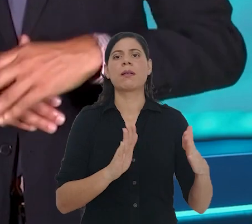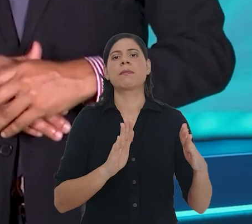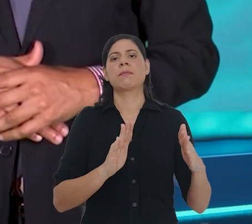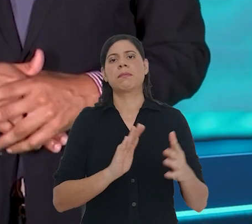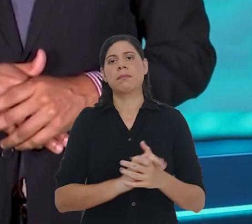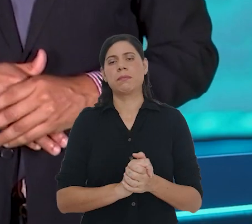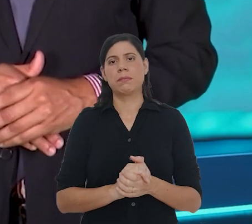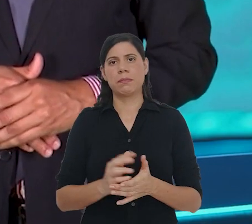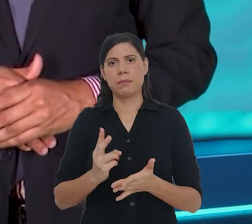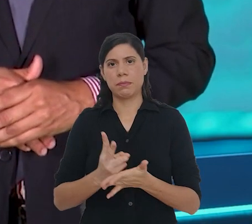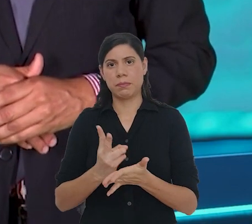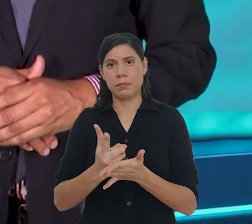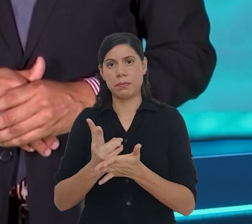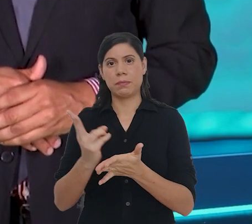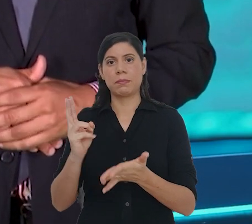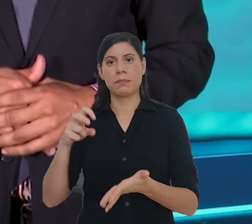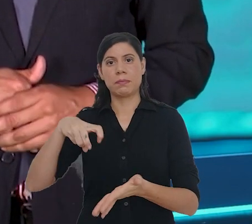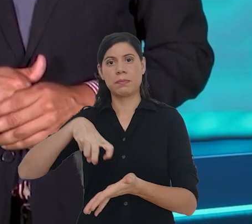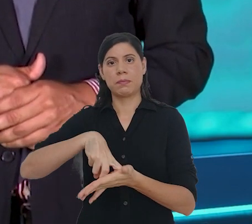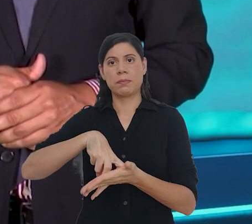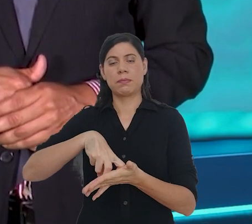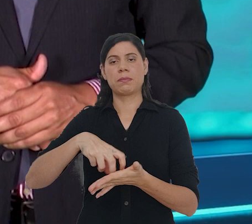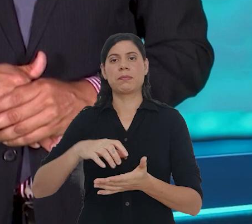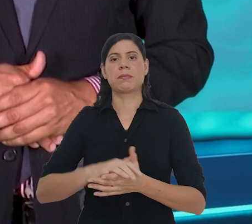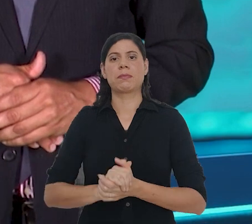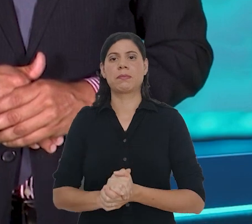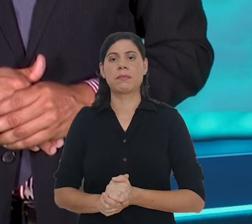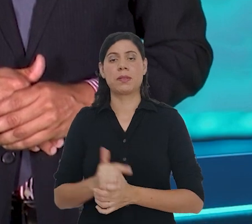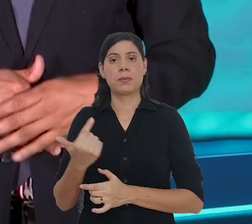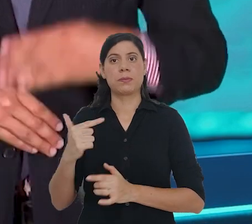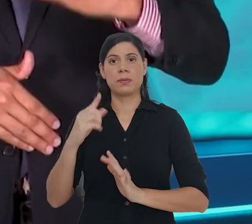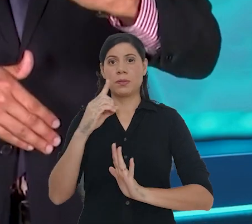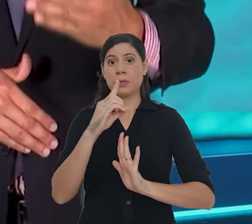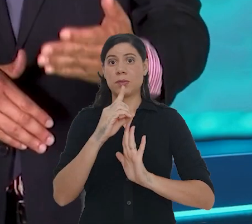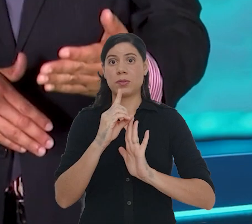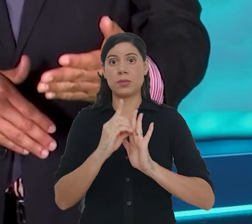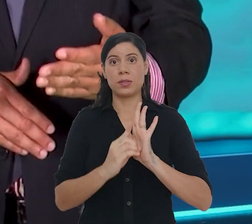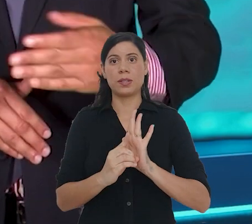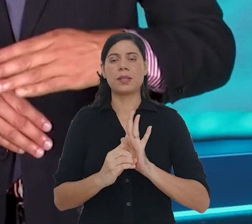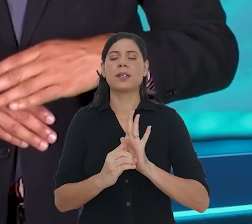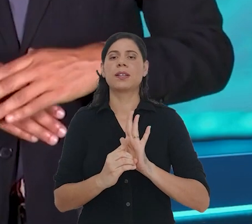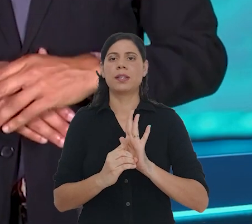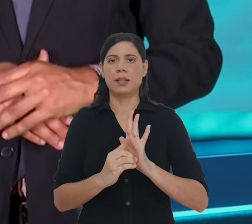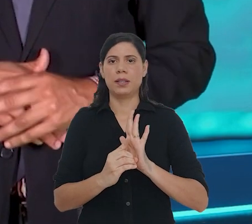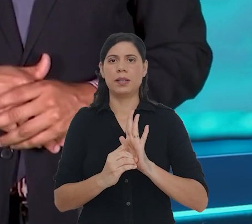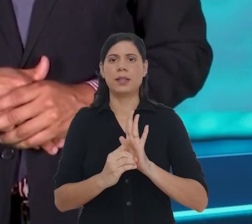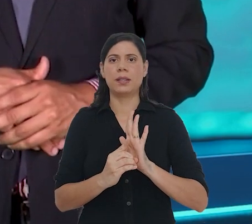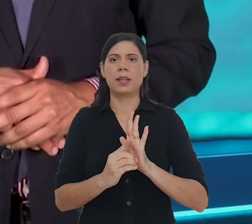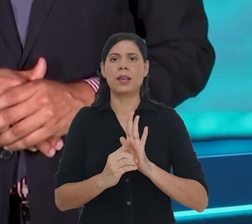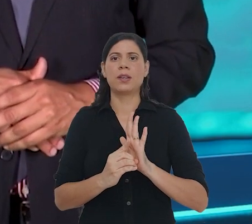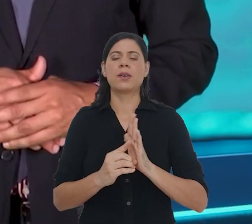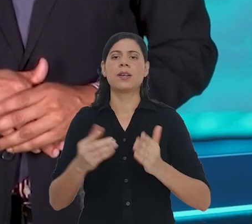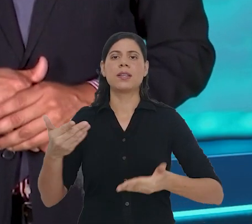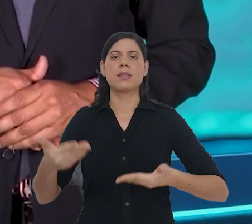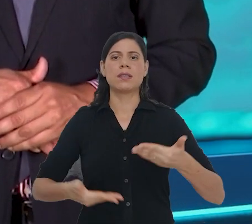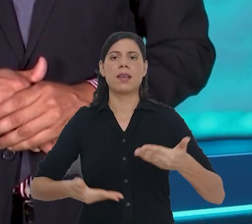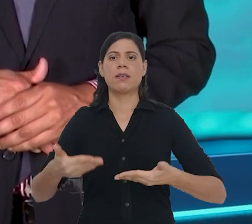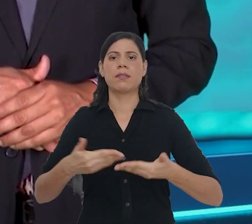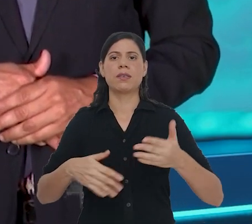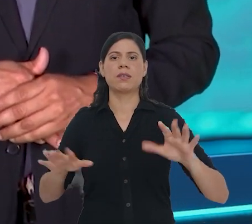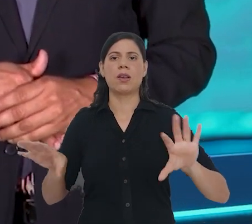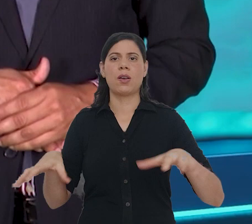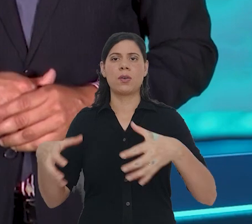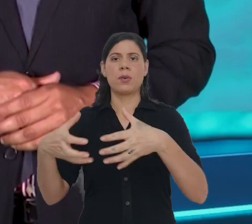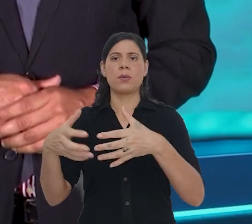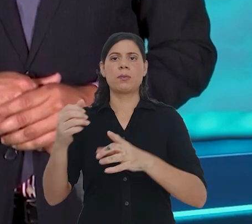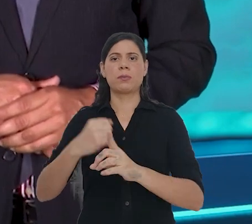mantendo a substituição da pena por 2 penas restritivas de direitos consistentes em prestação de serviços à comunidade